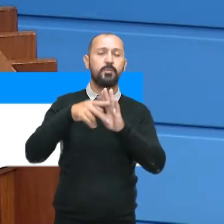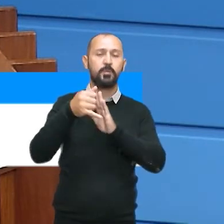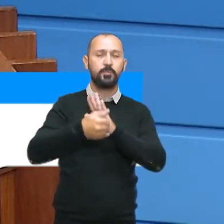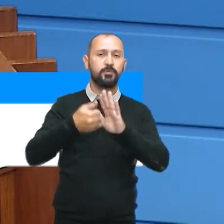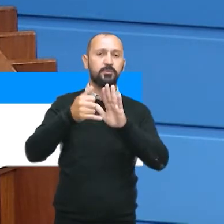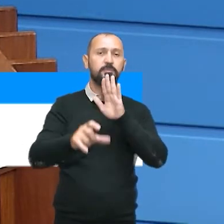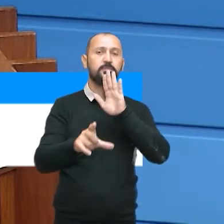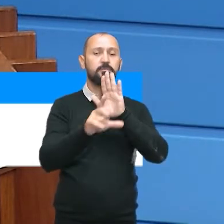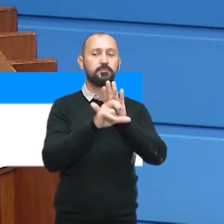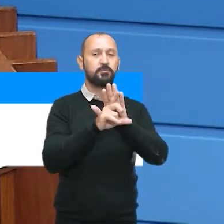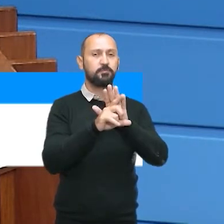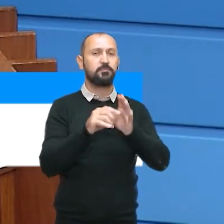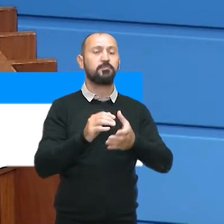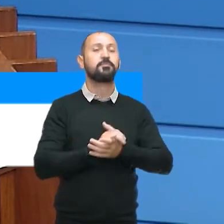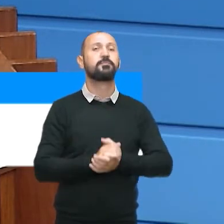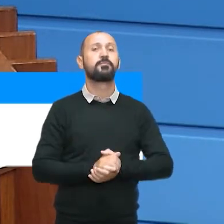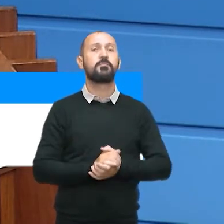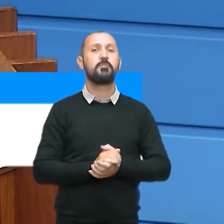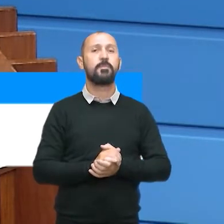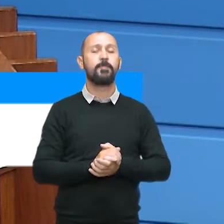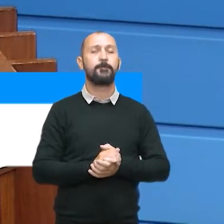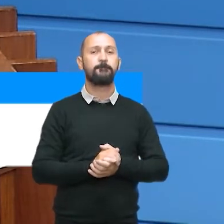foram inseridas no projeto de lei,